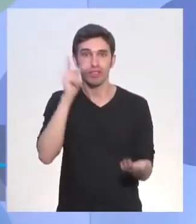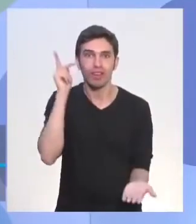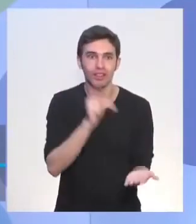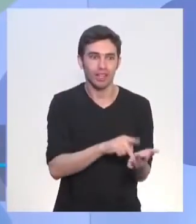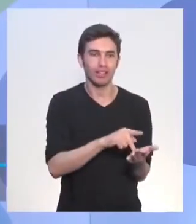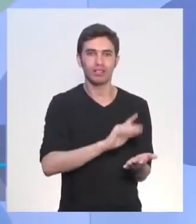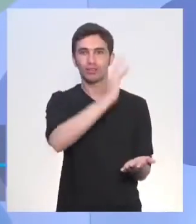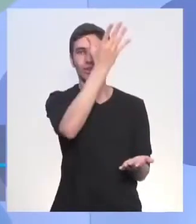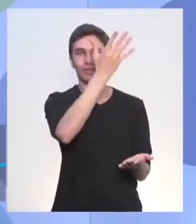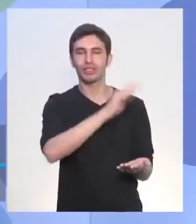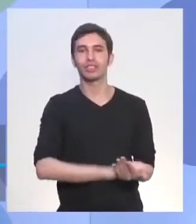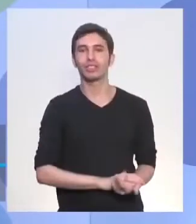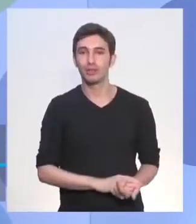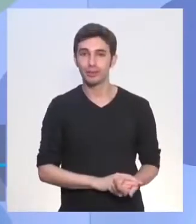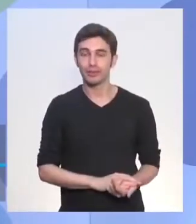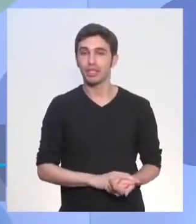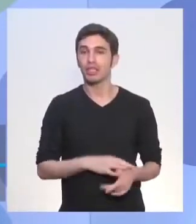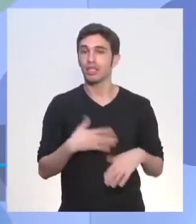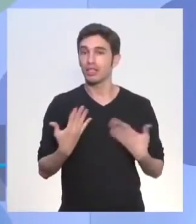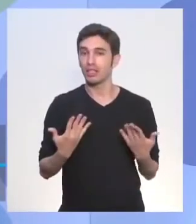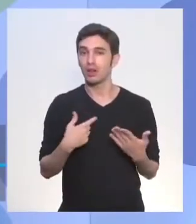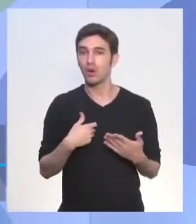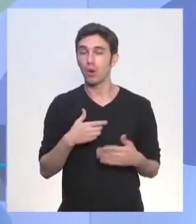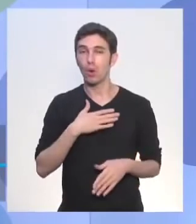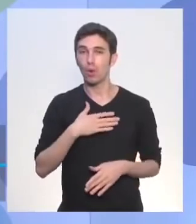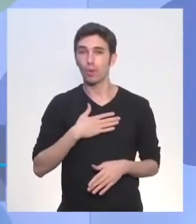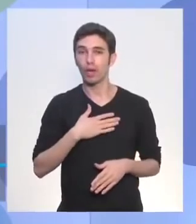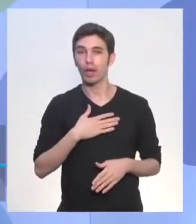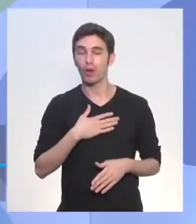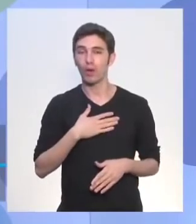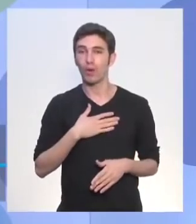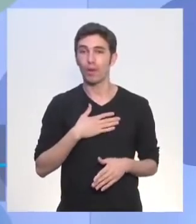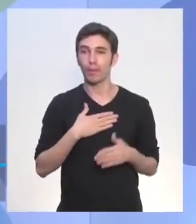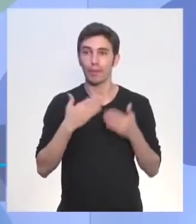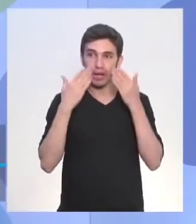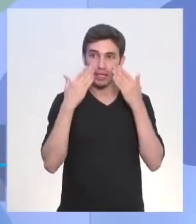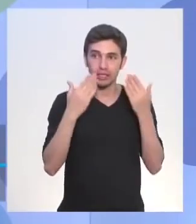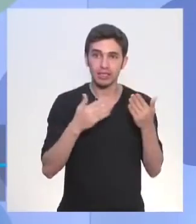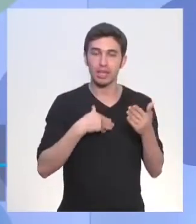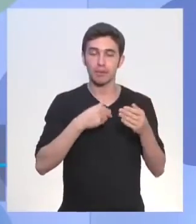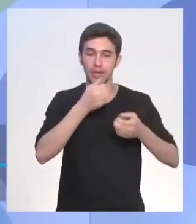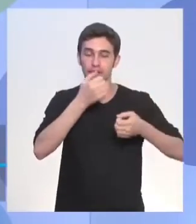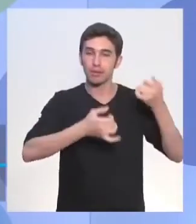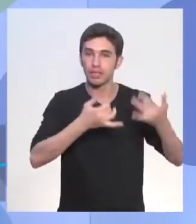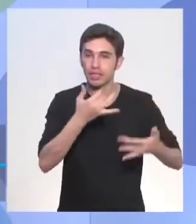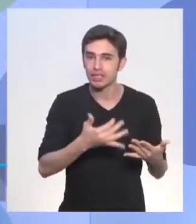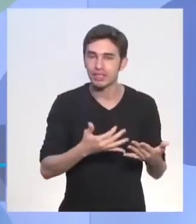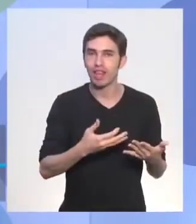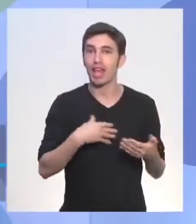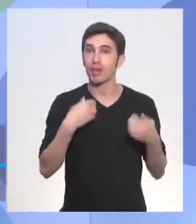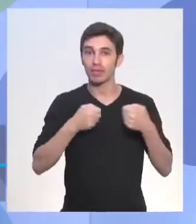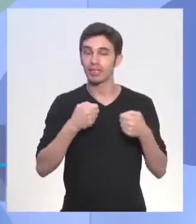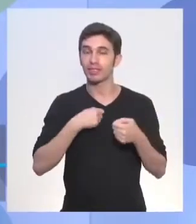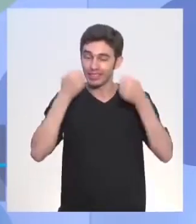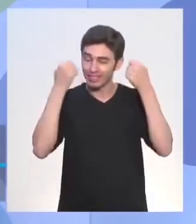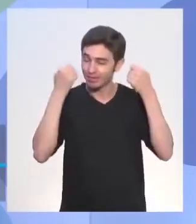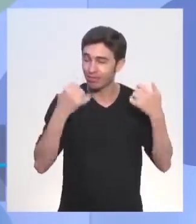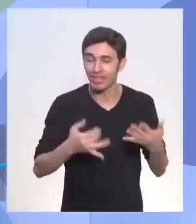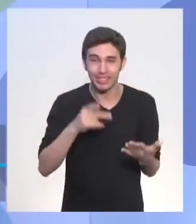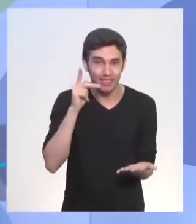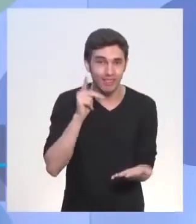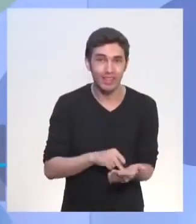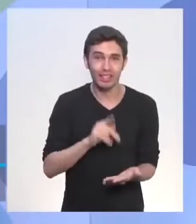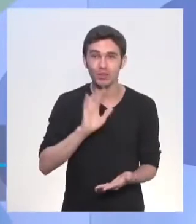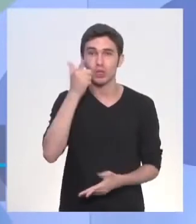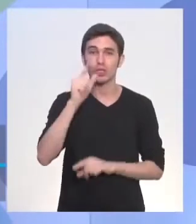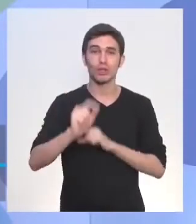fatos, a subjetividade, ou seja, o meu parecer, ele fica distante. Eu tenho que falar exatamente o que aconteceu. A garrafa caiu, a